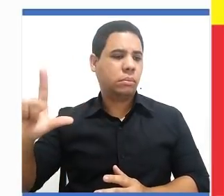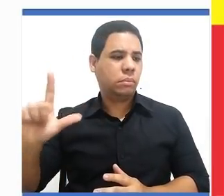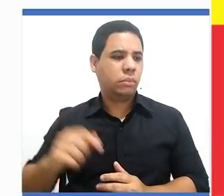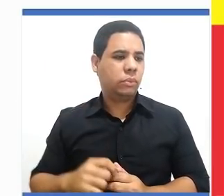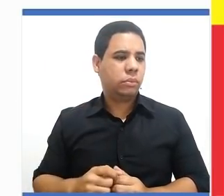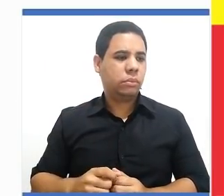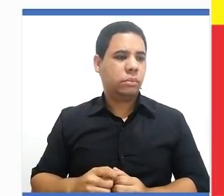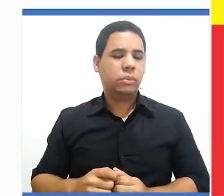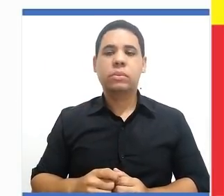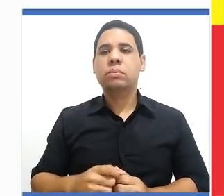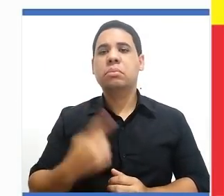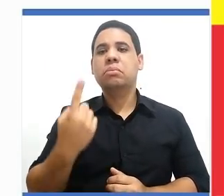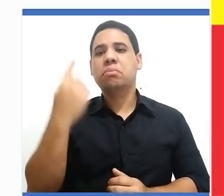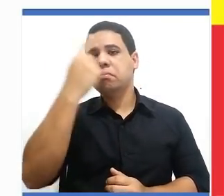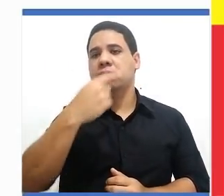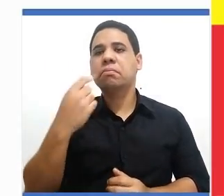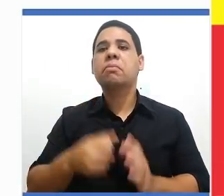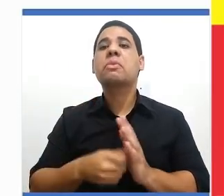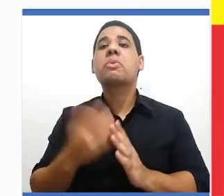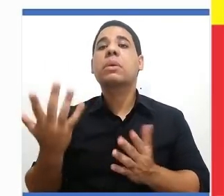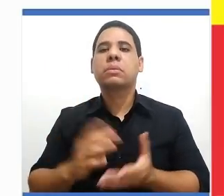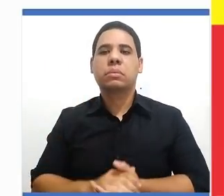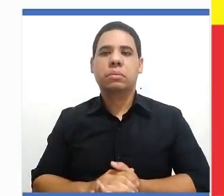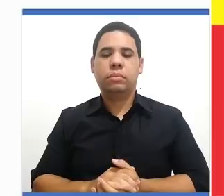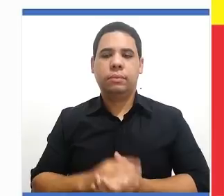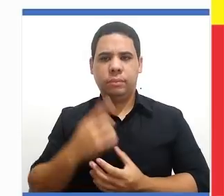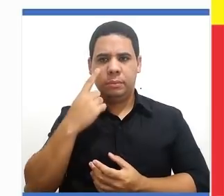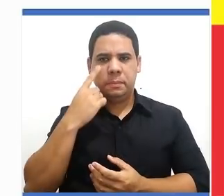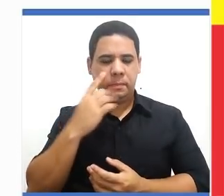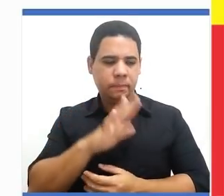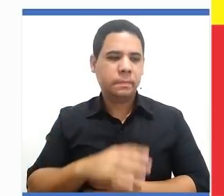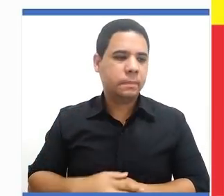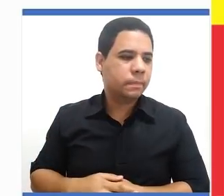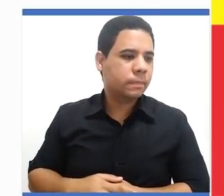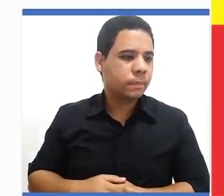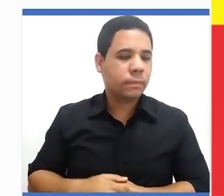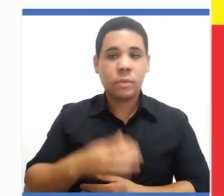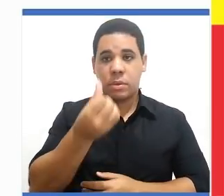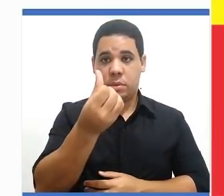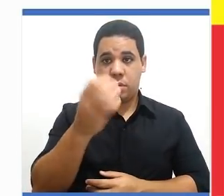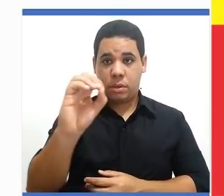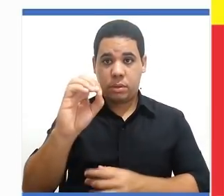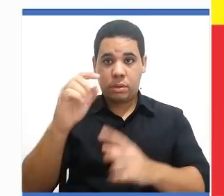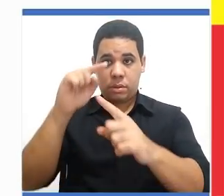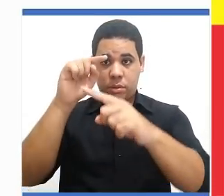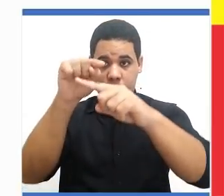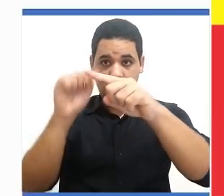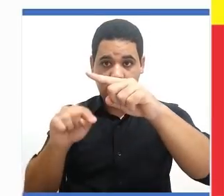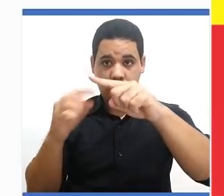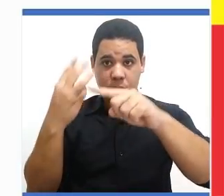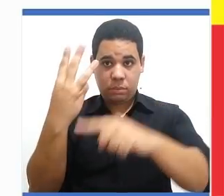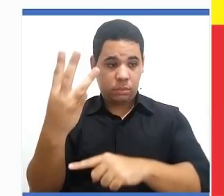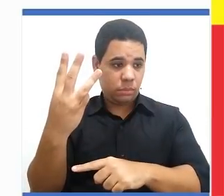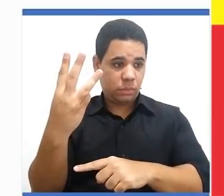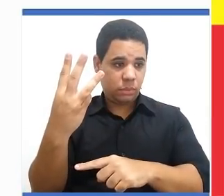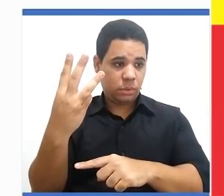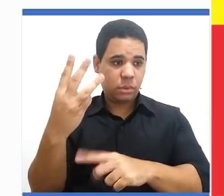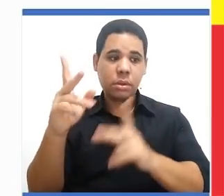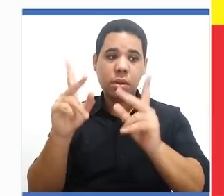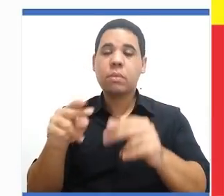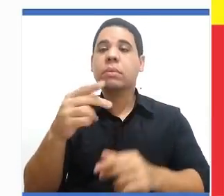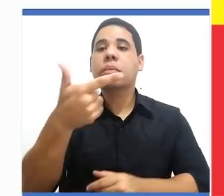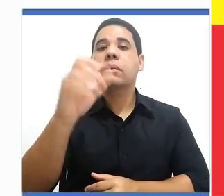pegar o 60, dividir por 3. Mas em 1 hora, são quantos mililitros?